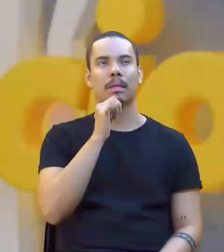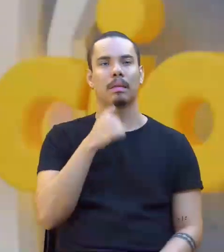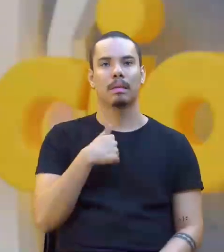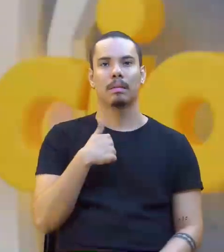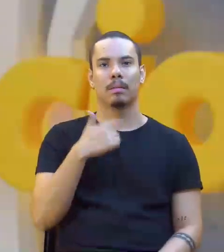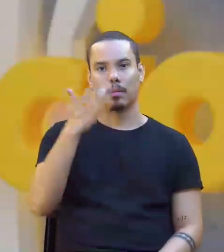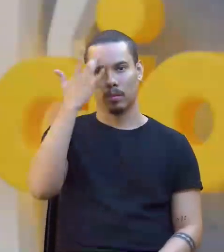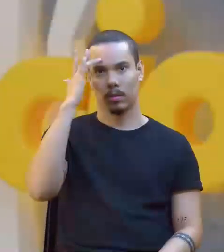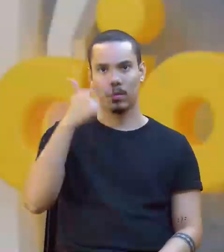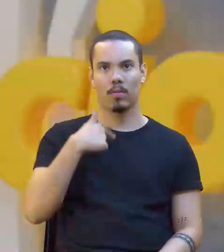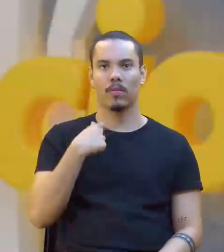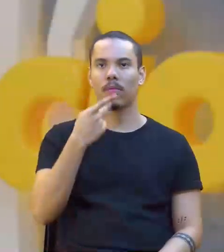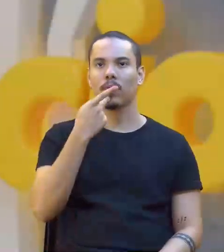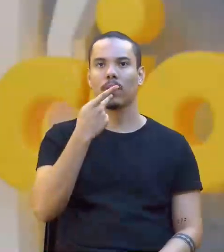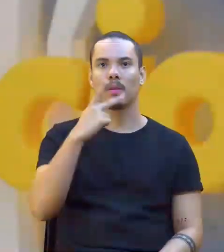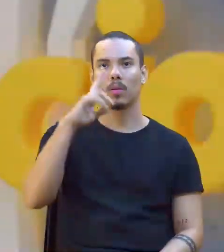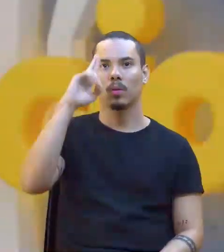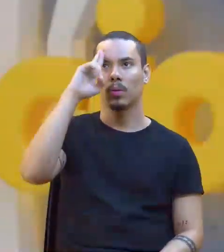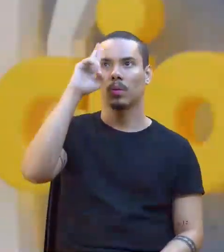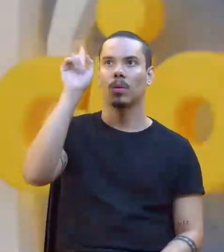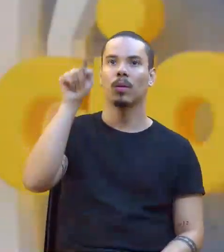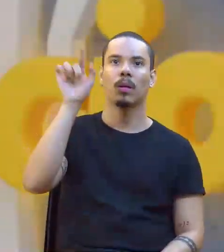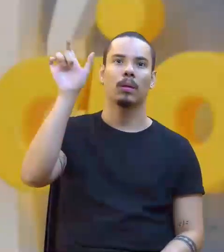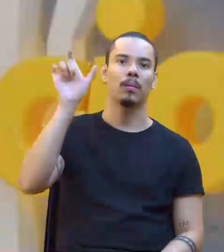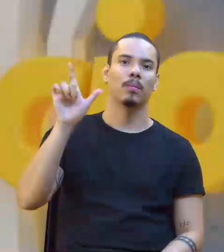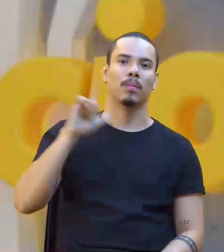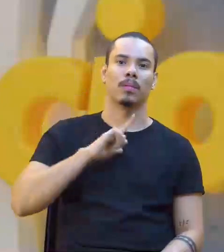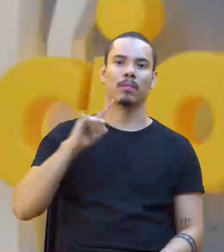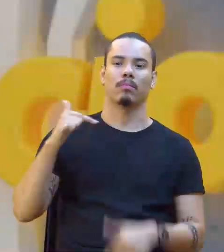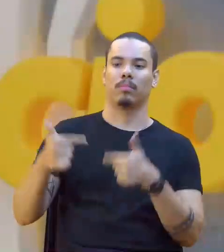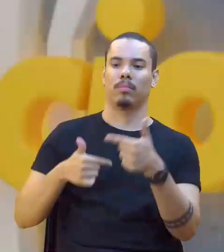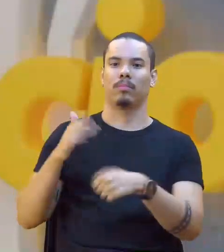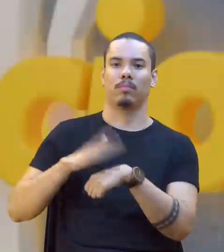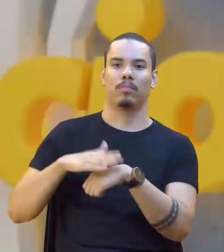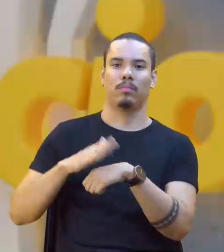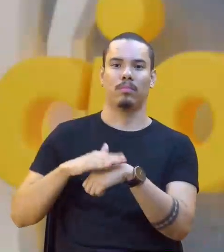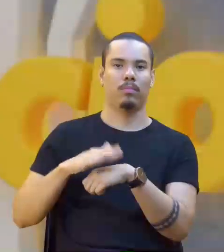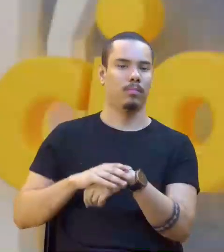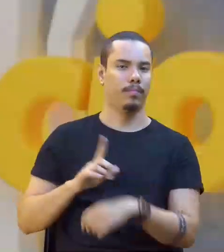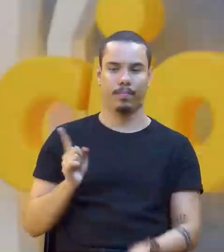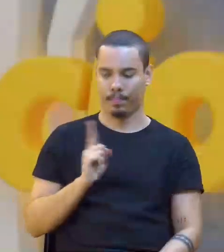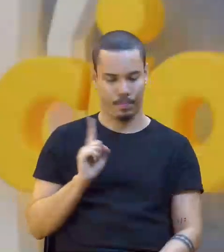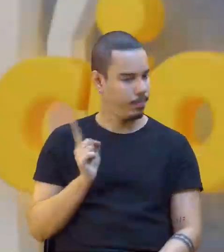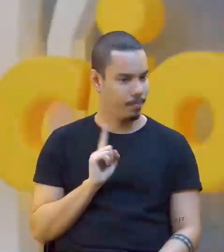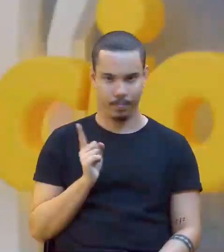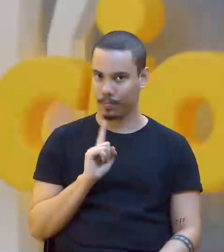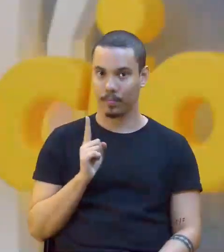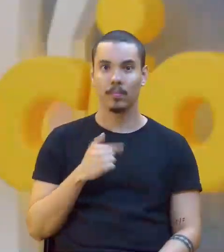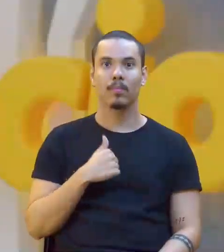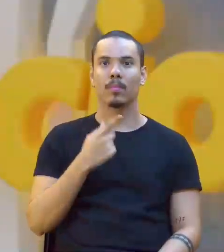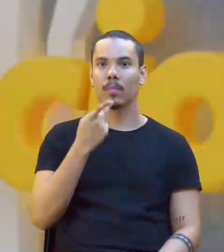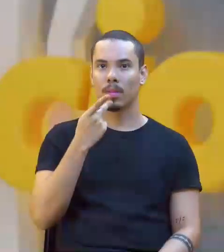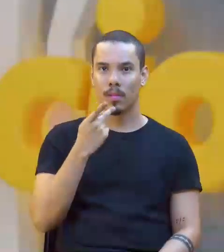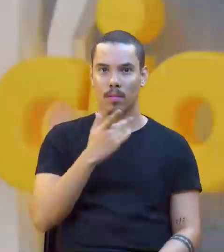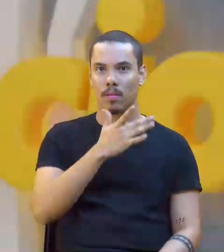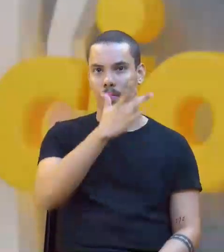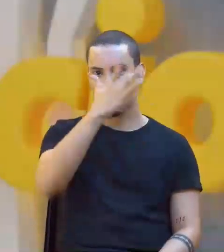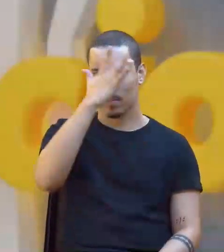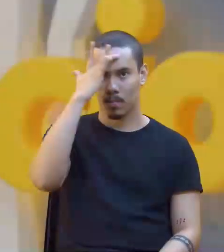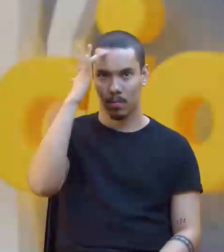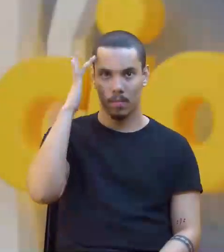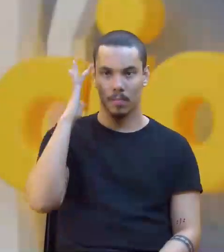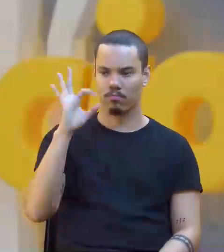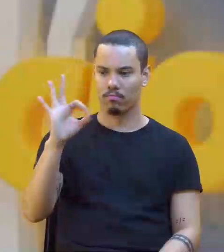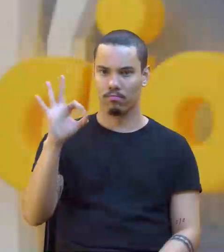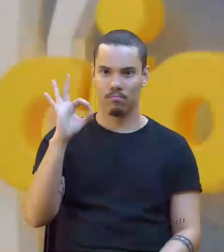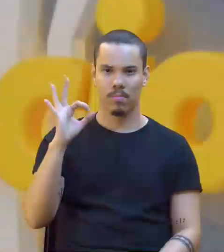o dono dos meios de produção é uma pessoa ali que é autônoma. Não é isso não, eu estou falando de dono dos meios de produção,